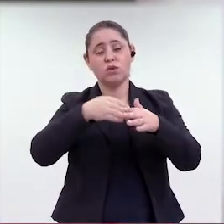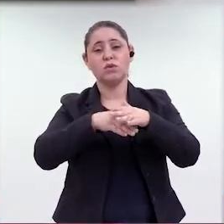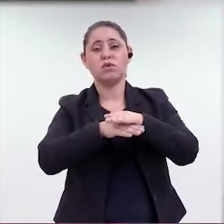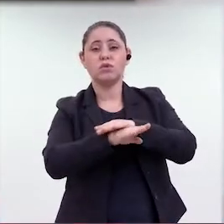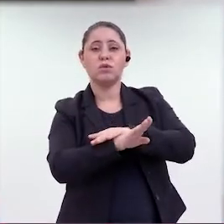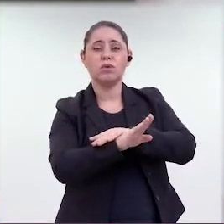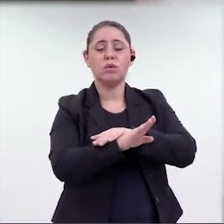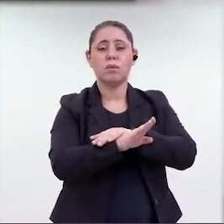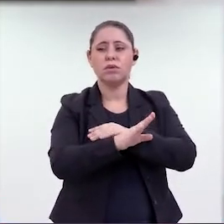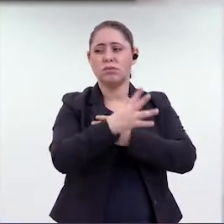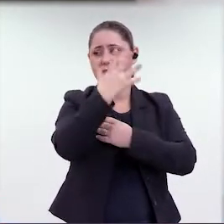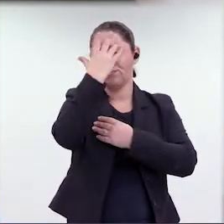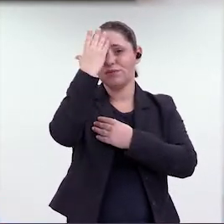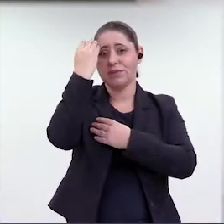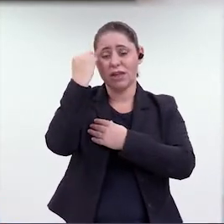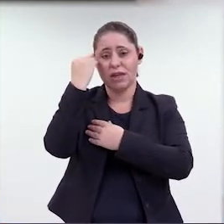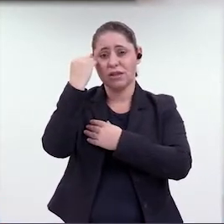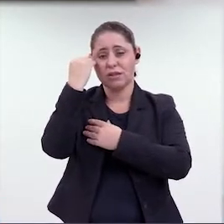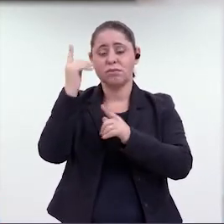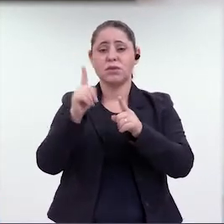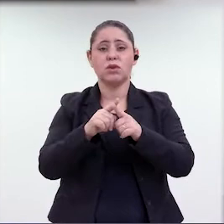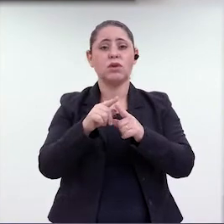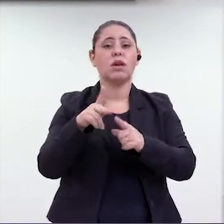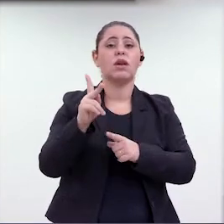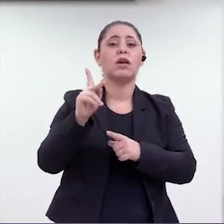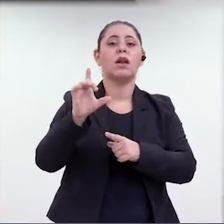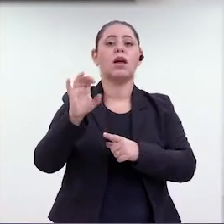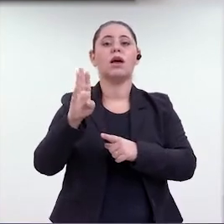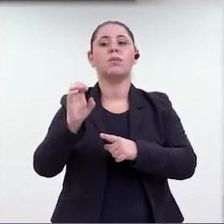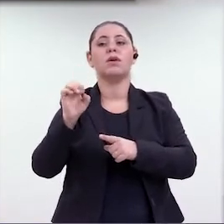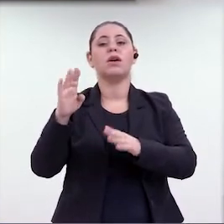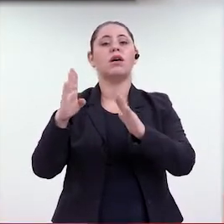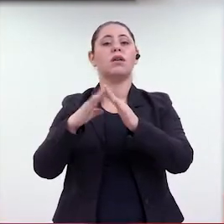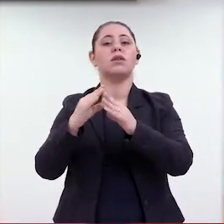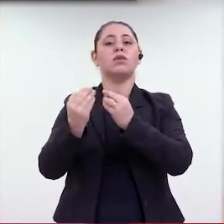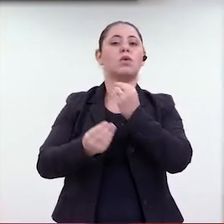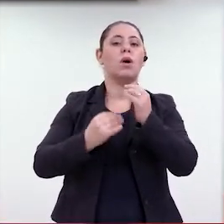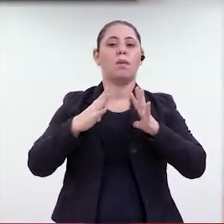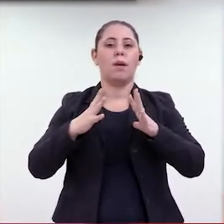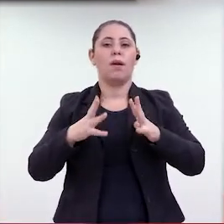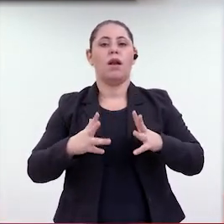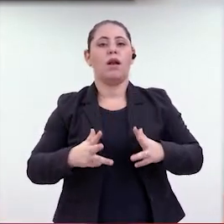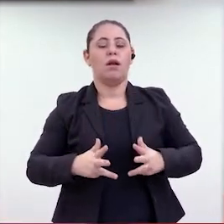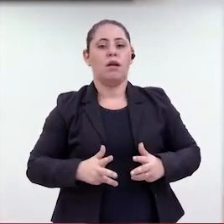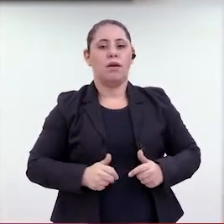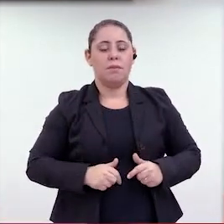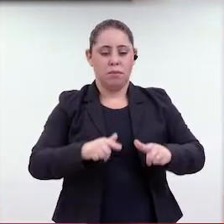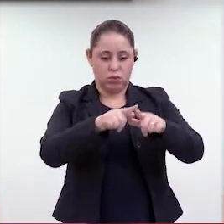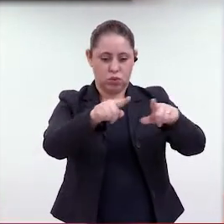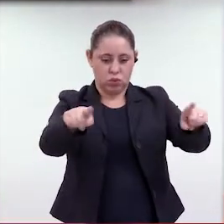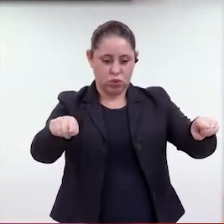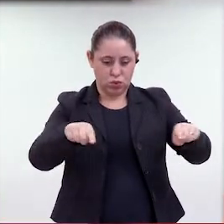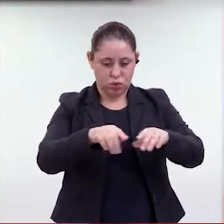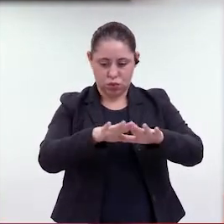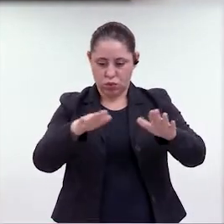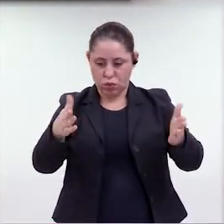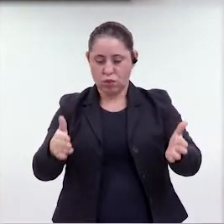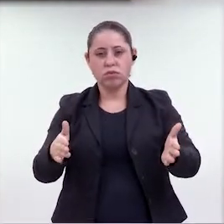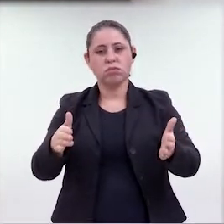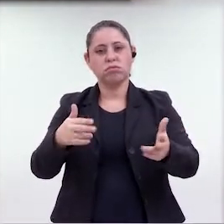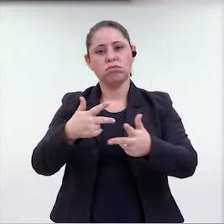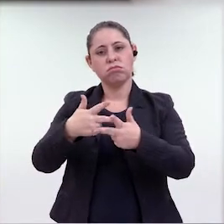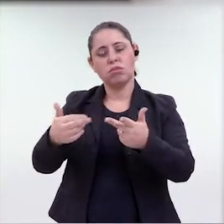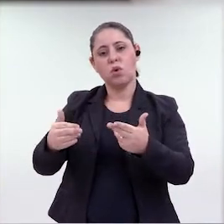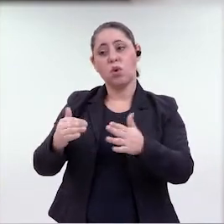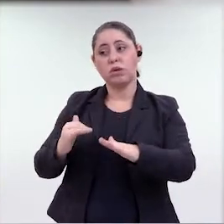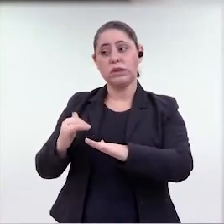e esquecendo. E, Kleber, como é que tá a rotina aí na sua casa em termos de limpeza de superfícies ou até mesmo quando você sai